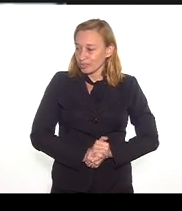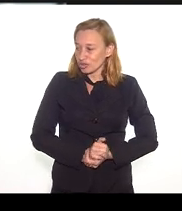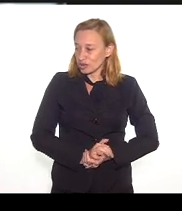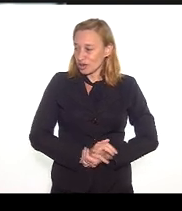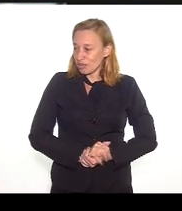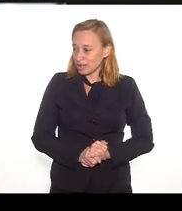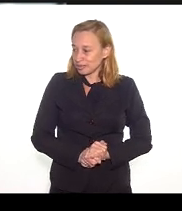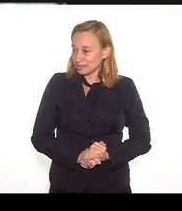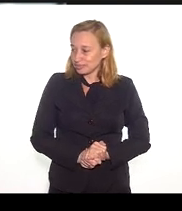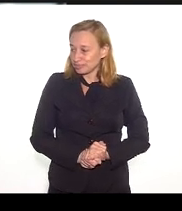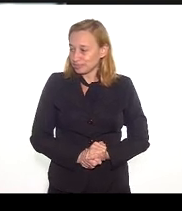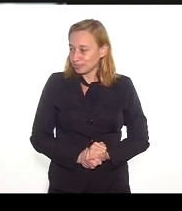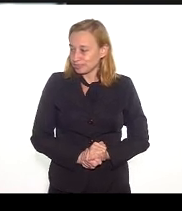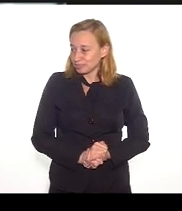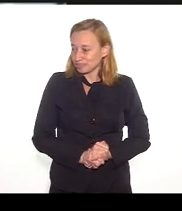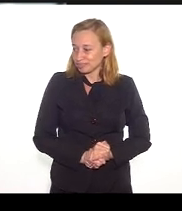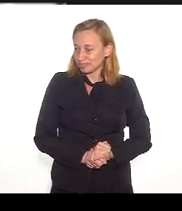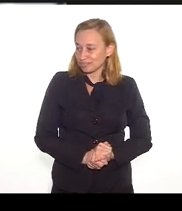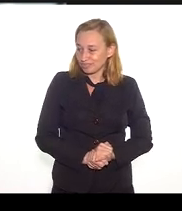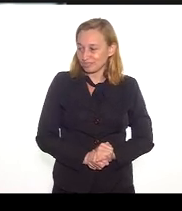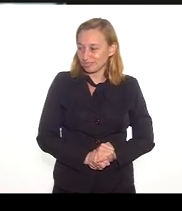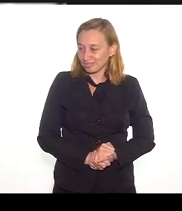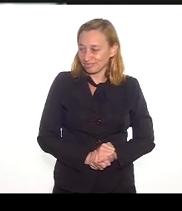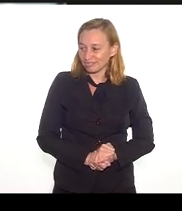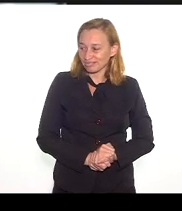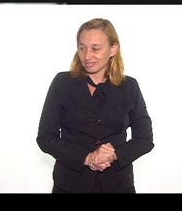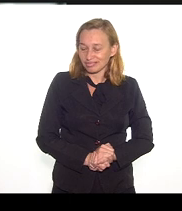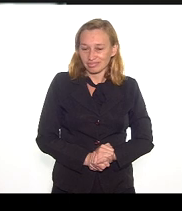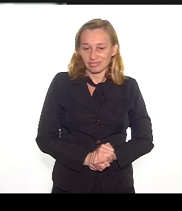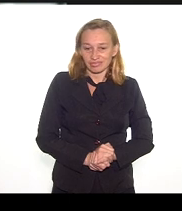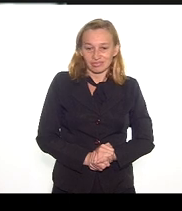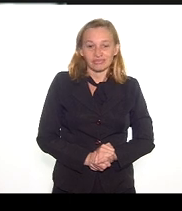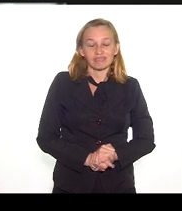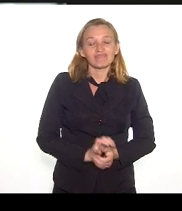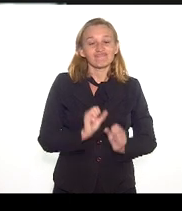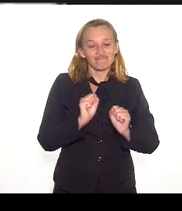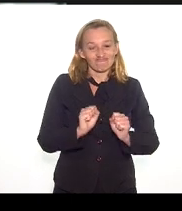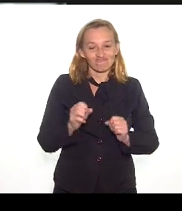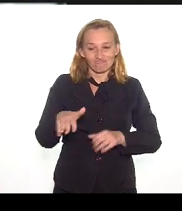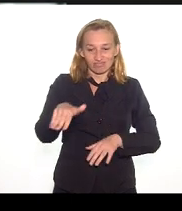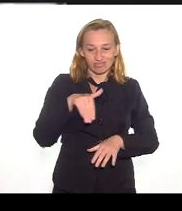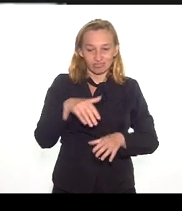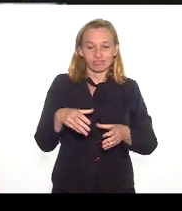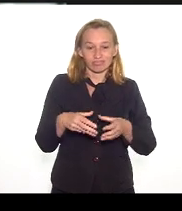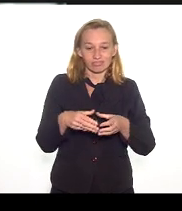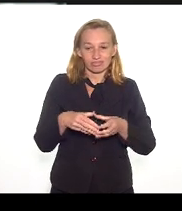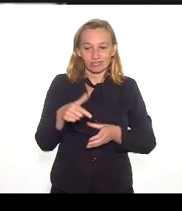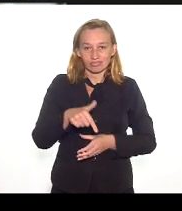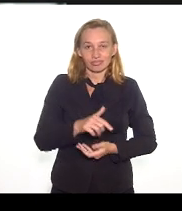quem apresentou as emendas. A gente pode chamar uma comissão aqui.